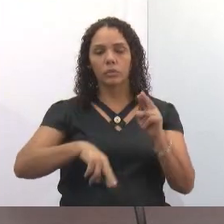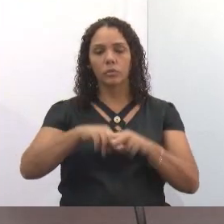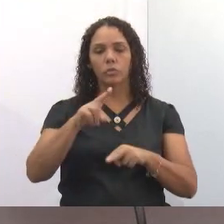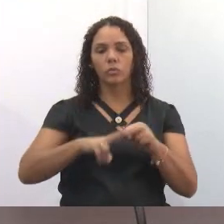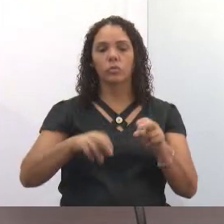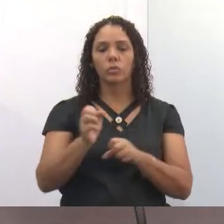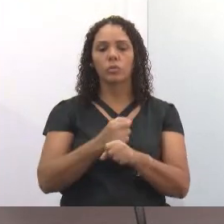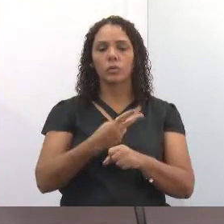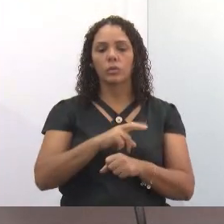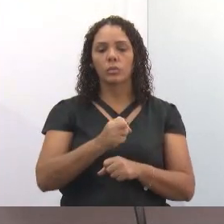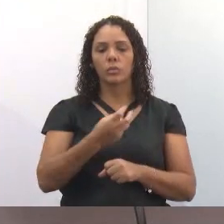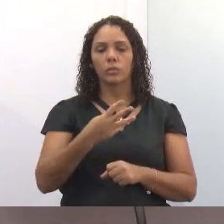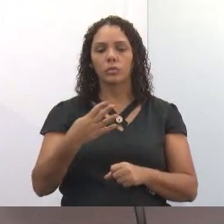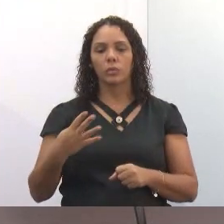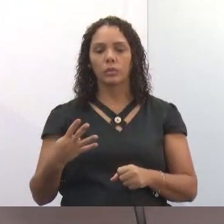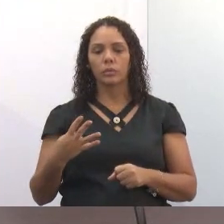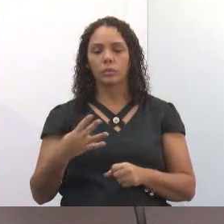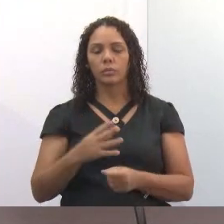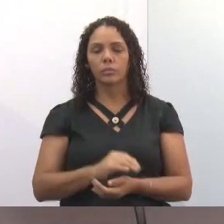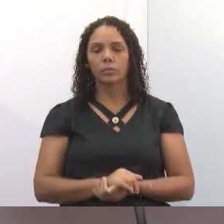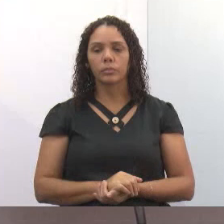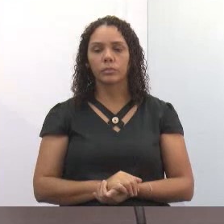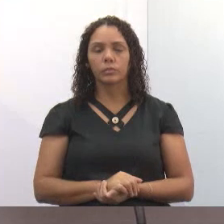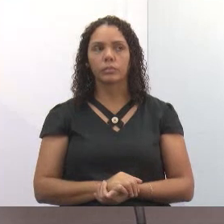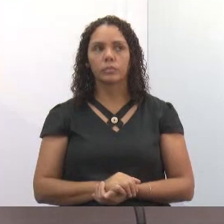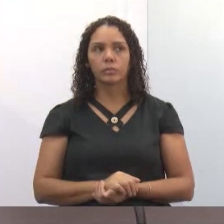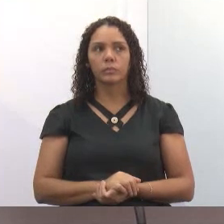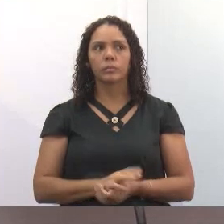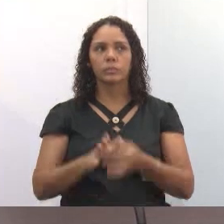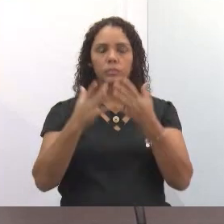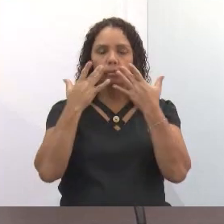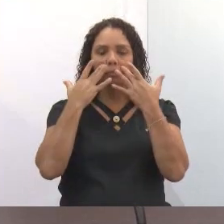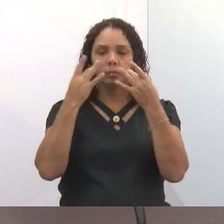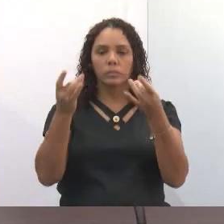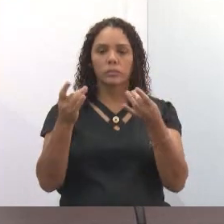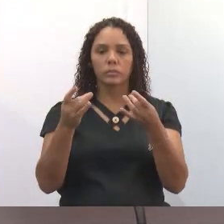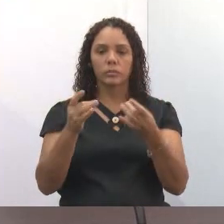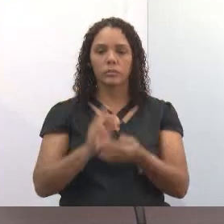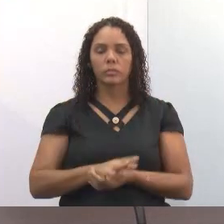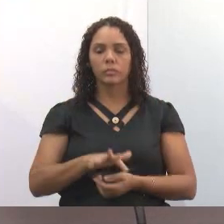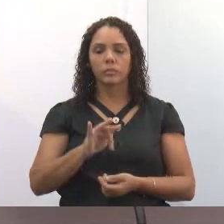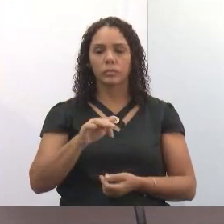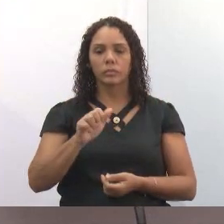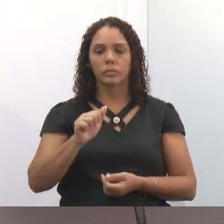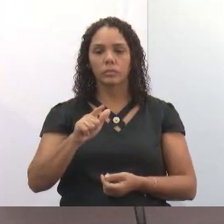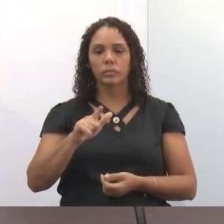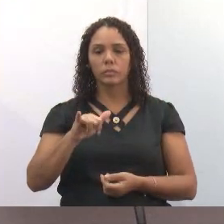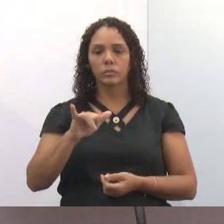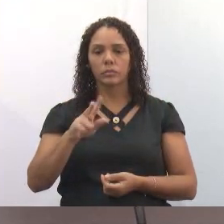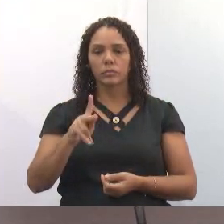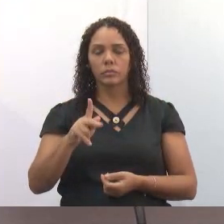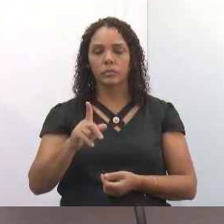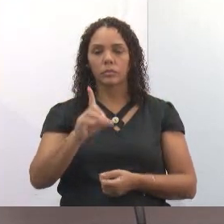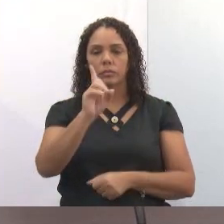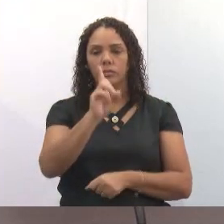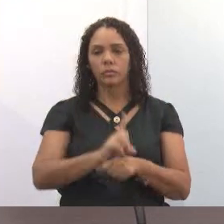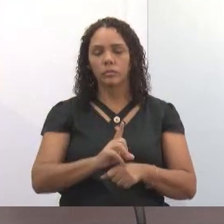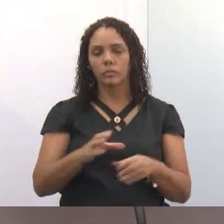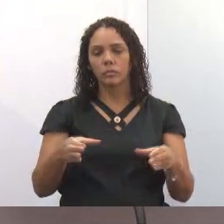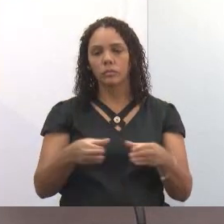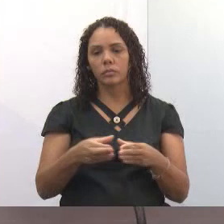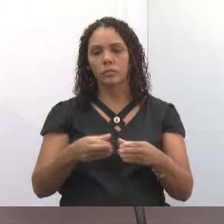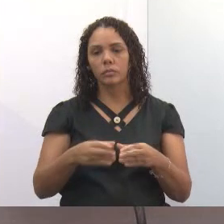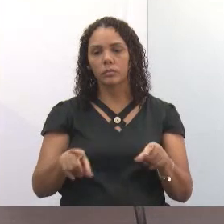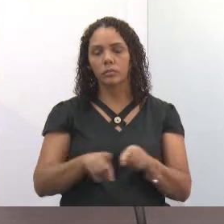justificar. Resposta prejudicada. É, atenciosamente, Felipe da Silva Santos, diretor de departamento, e